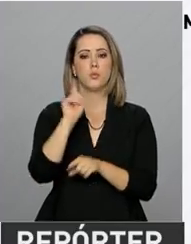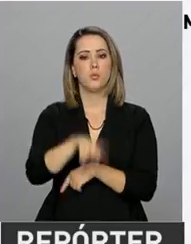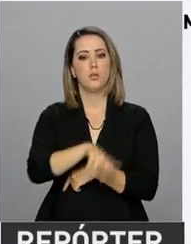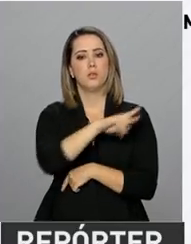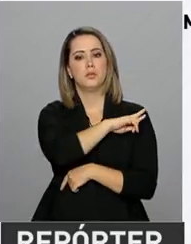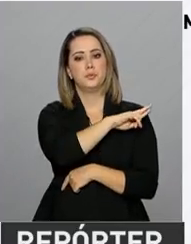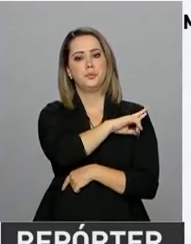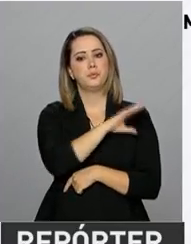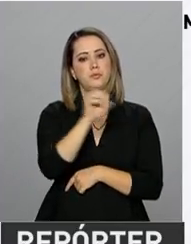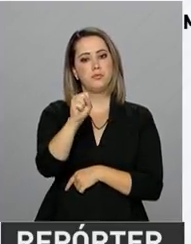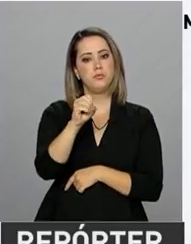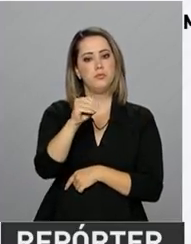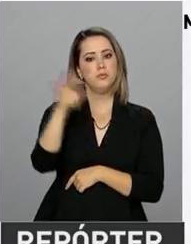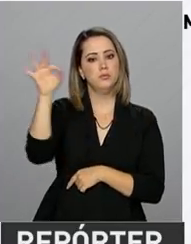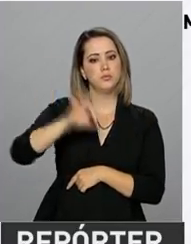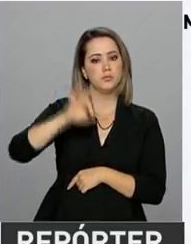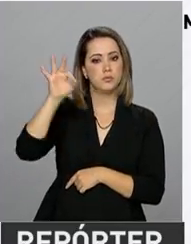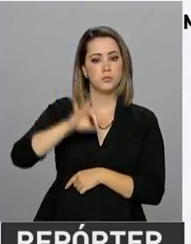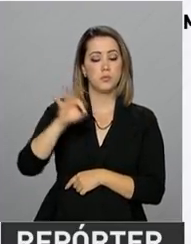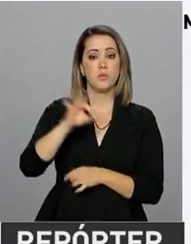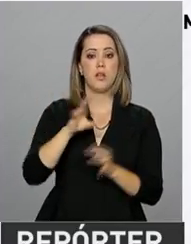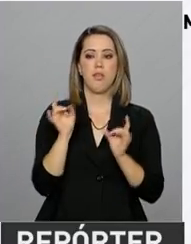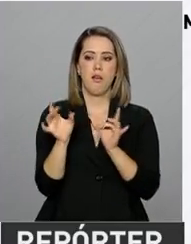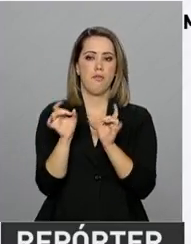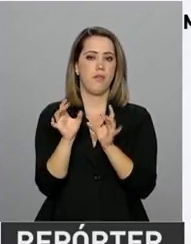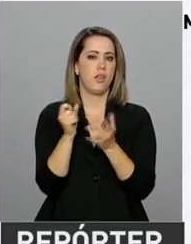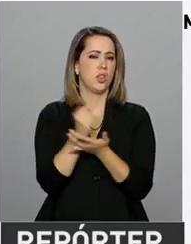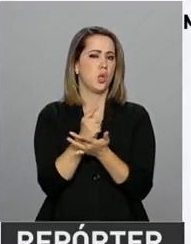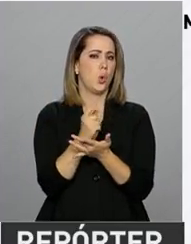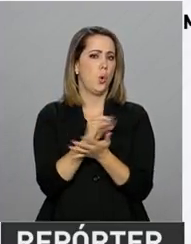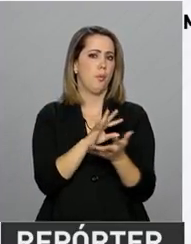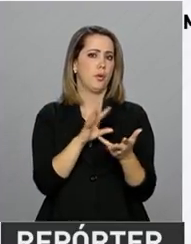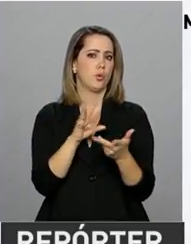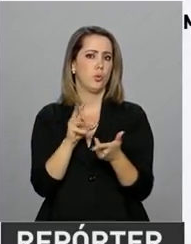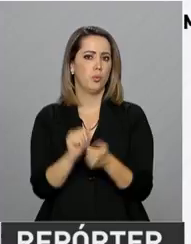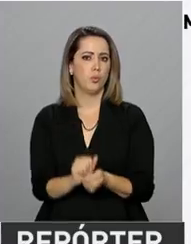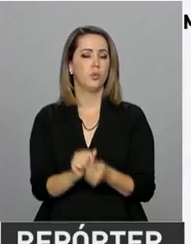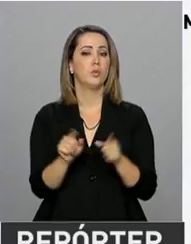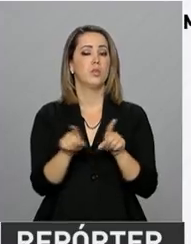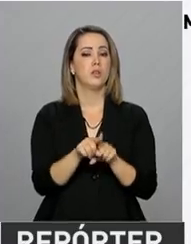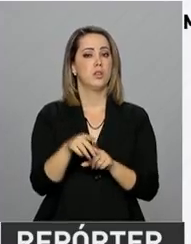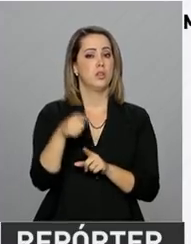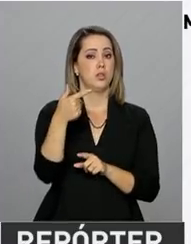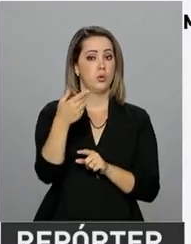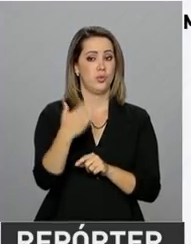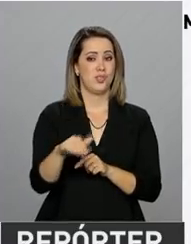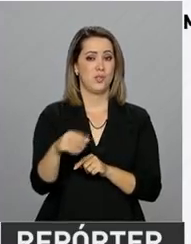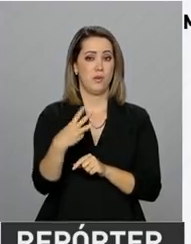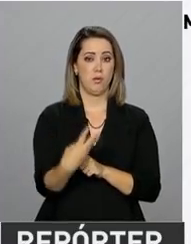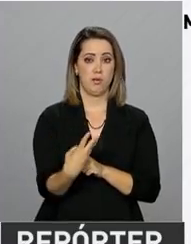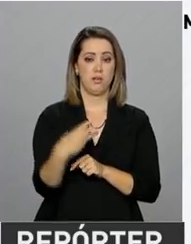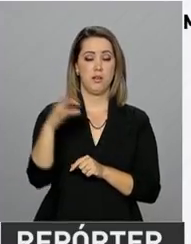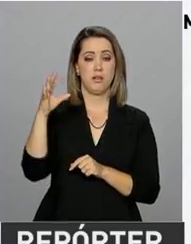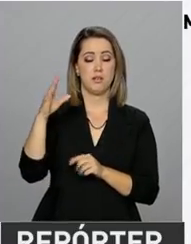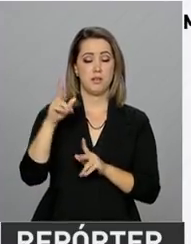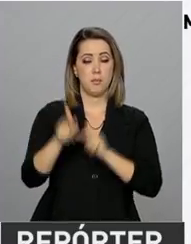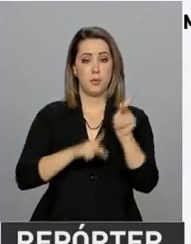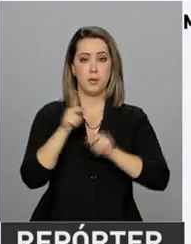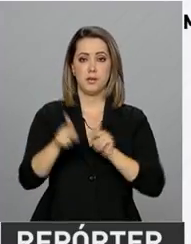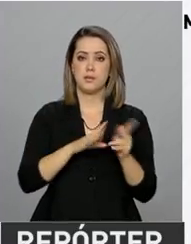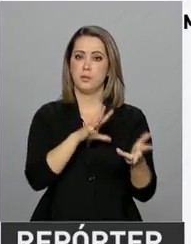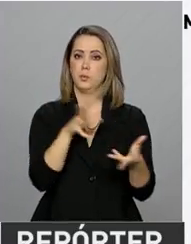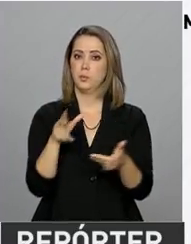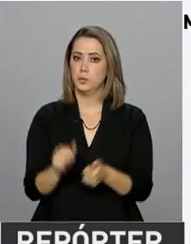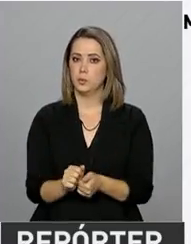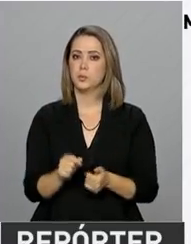por 80% do comércio internacional e reúnem dois terços da população mundial o